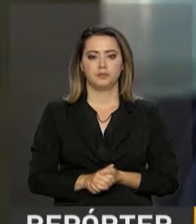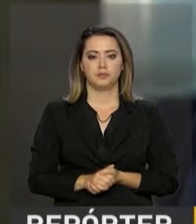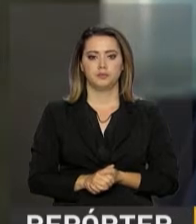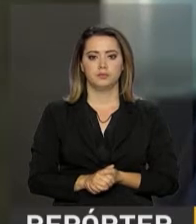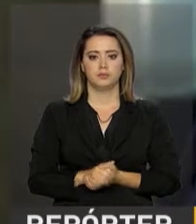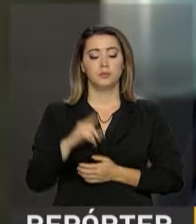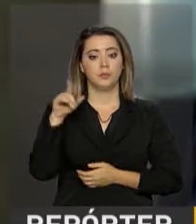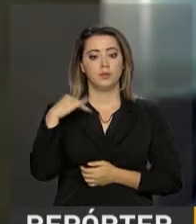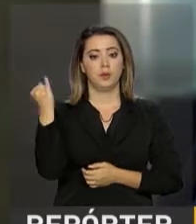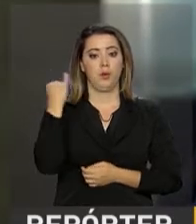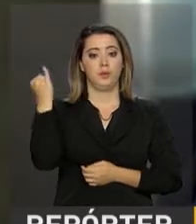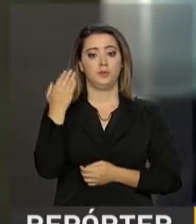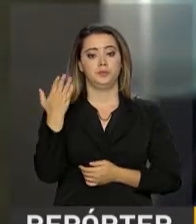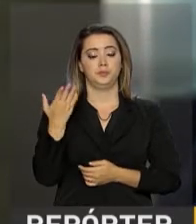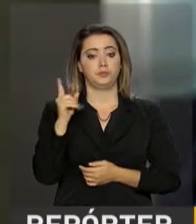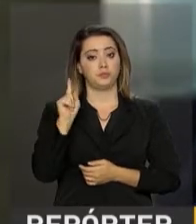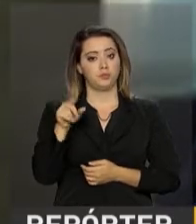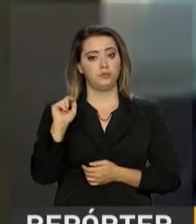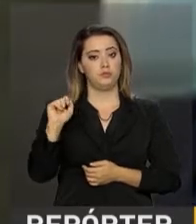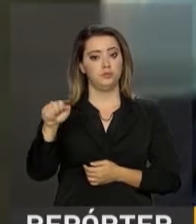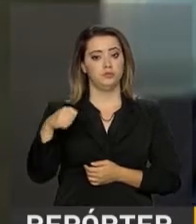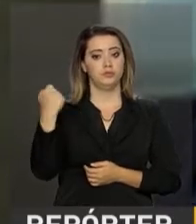como uma